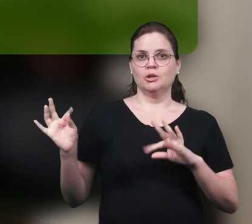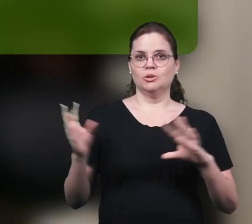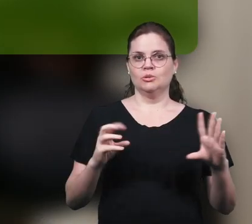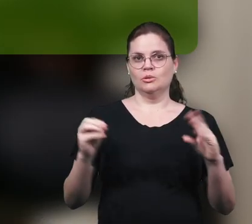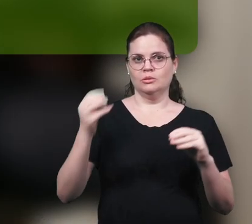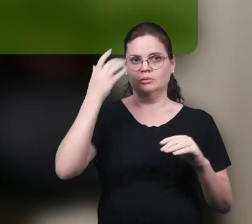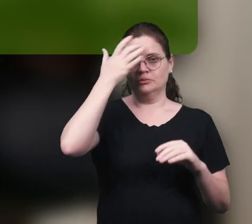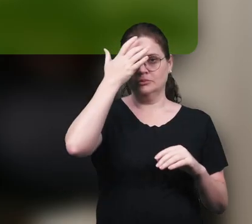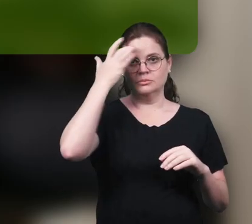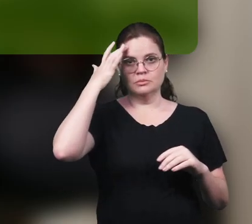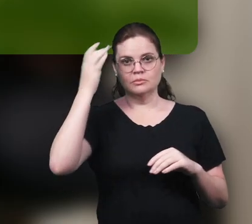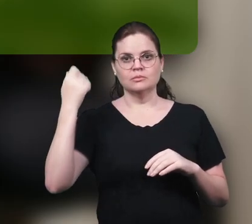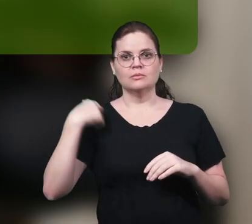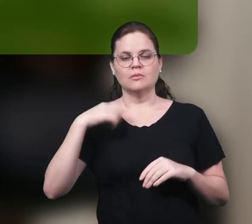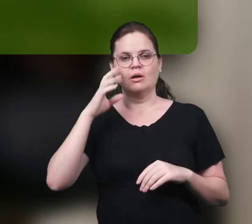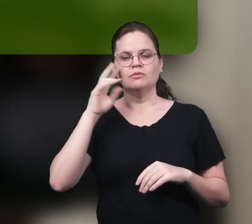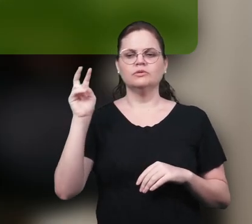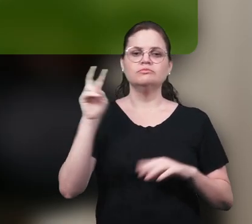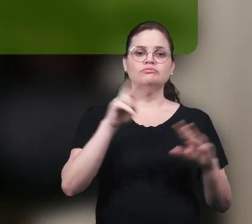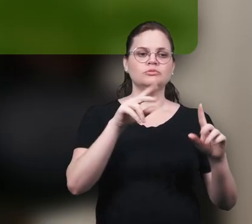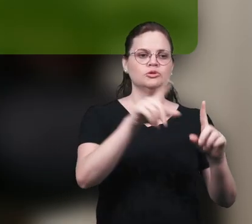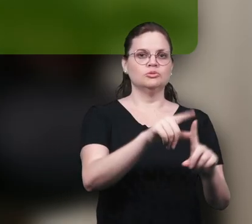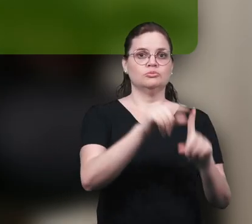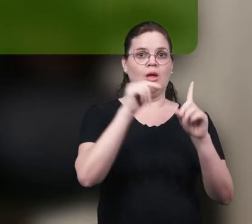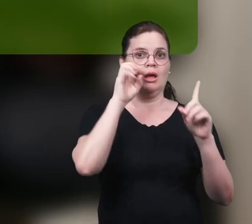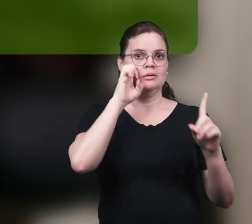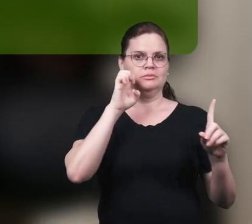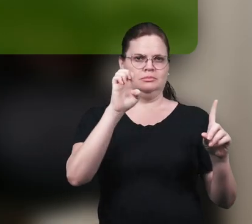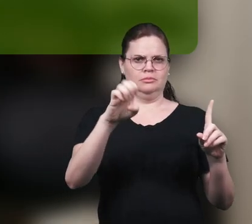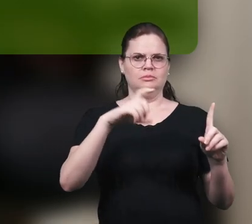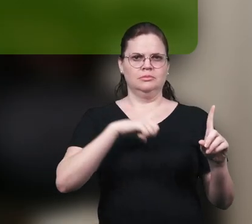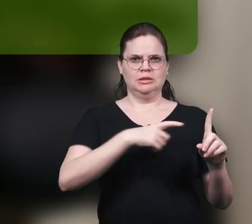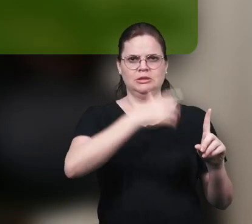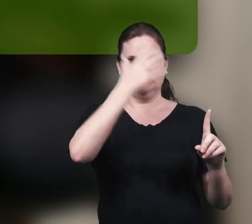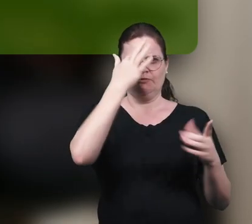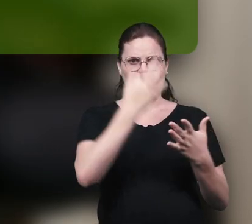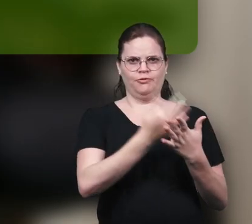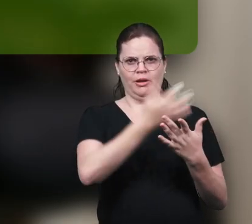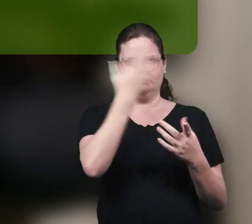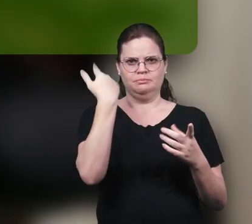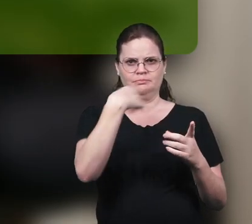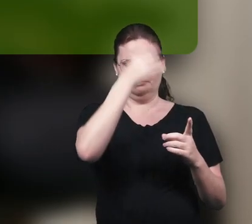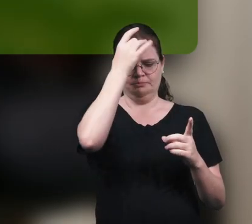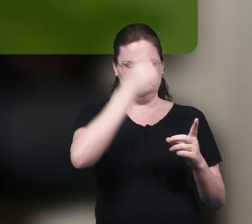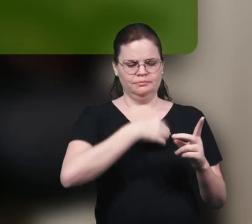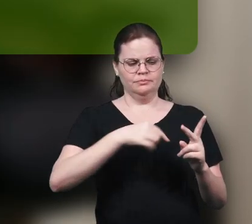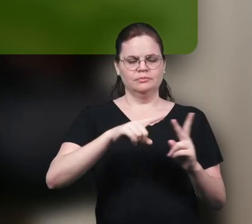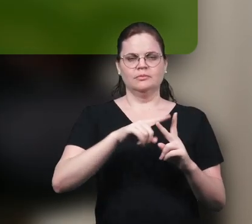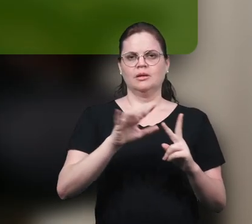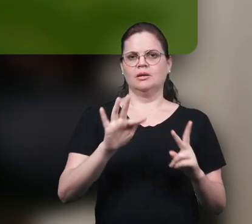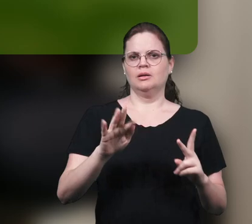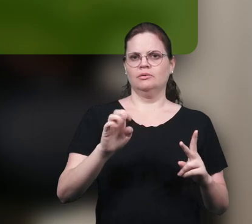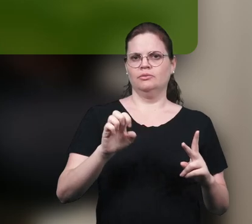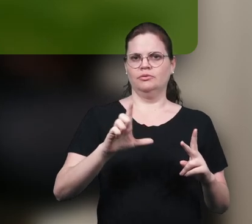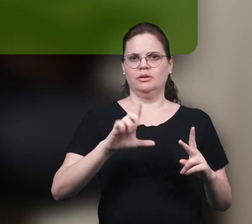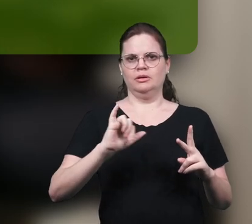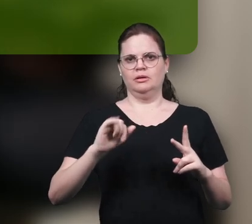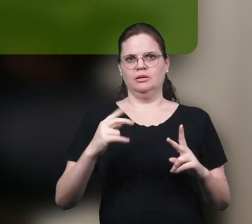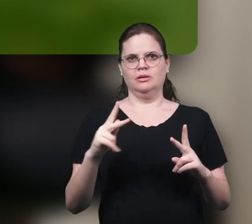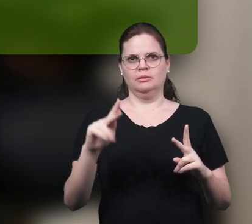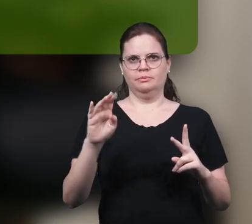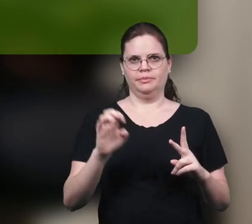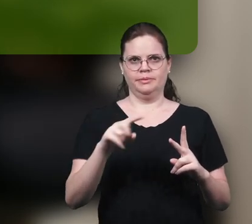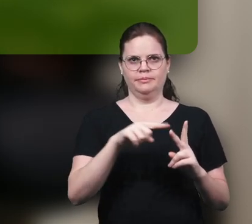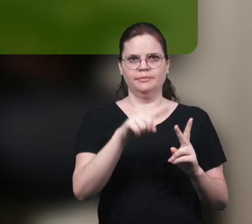multidão, e elegeram Estevão, homem cheio de fé e do Espírito Santo, e Filipe, e Prócoro,